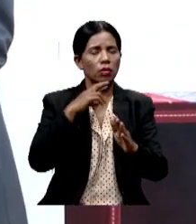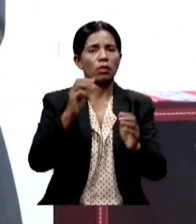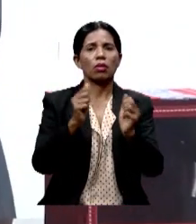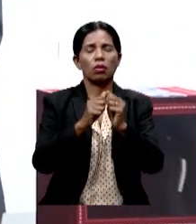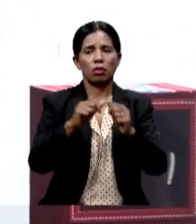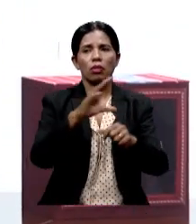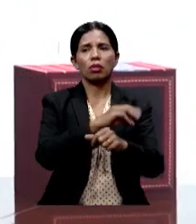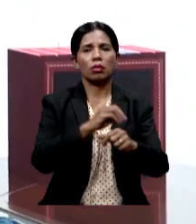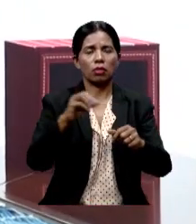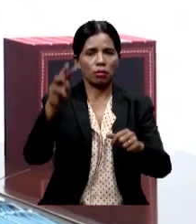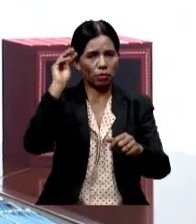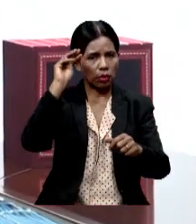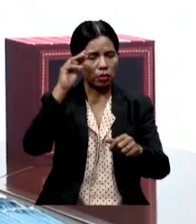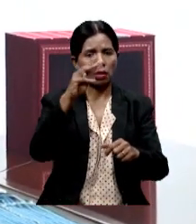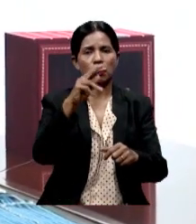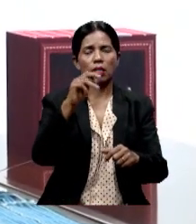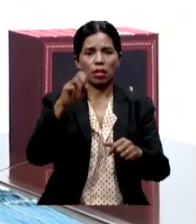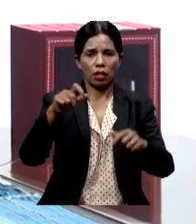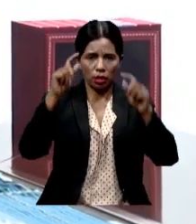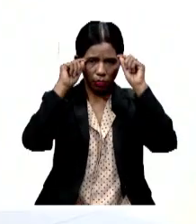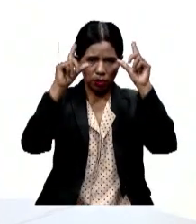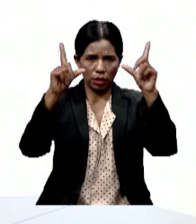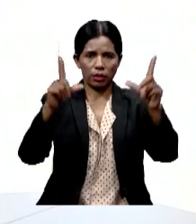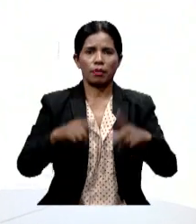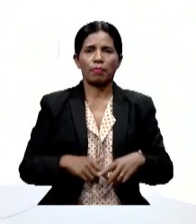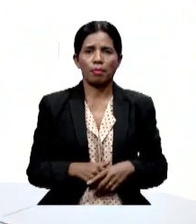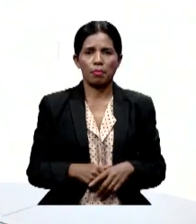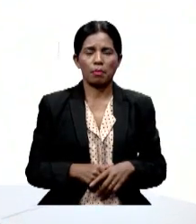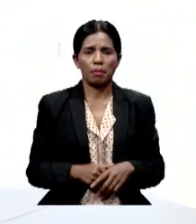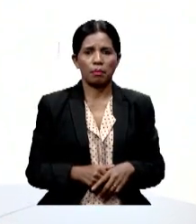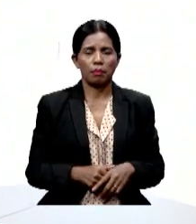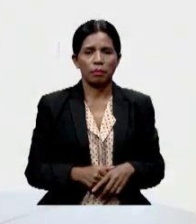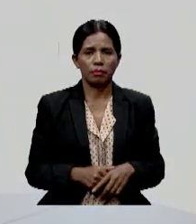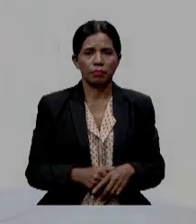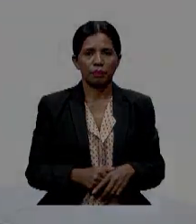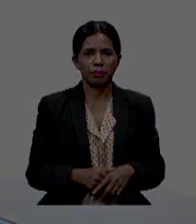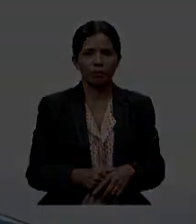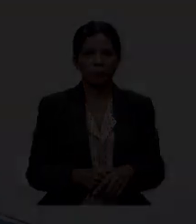ministro de Negócios Estrangeiros na Cooperação, Bendito Freitas. Adere de Ximenes, bem-vindo Ximenes, Tchêmen.